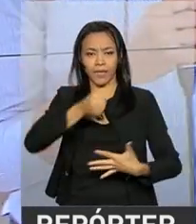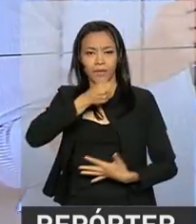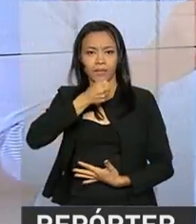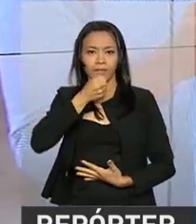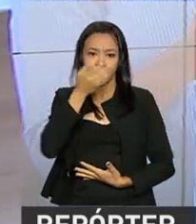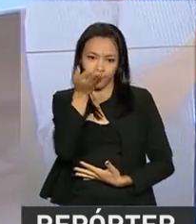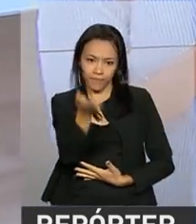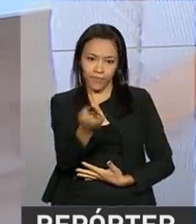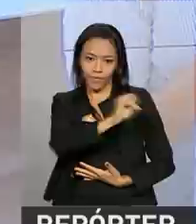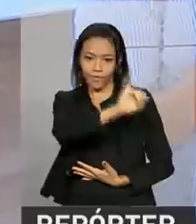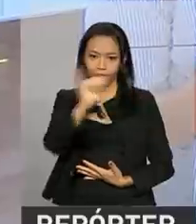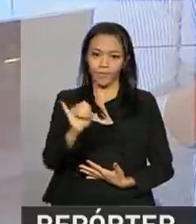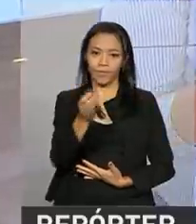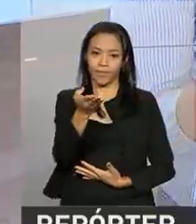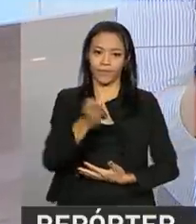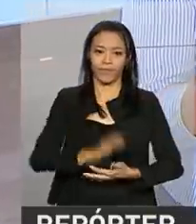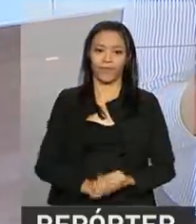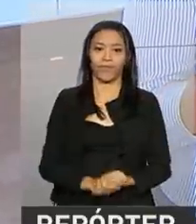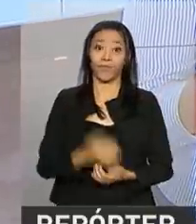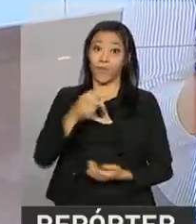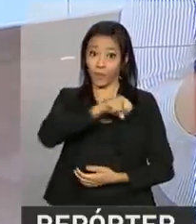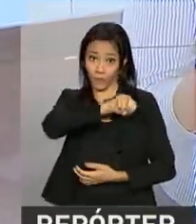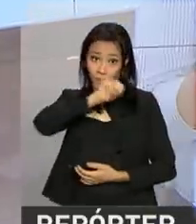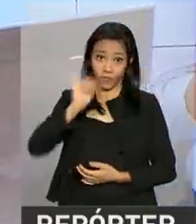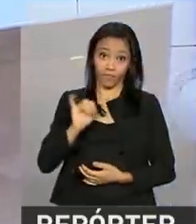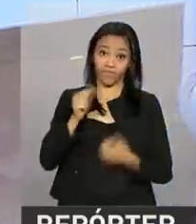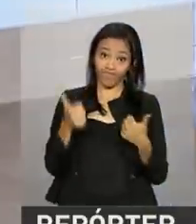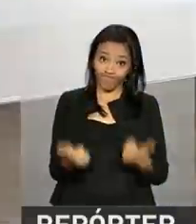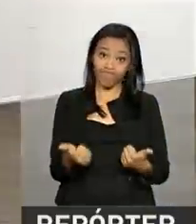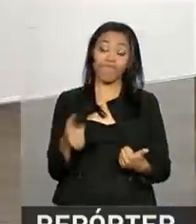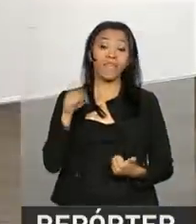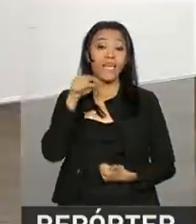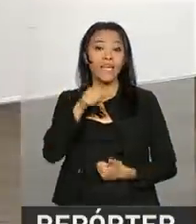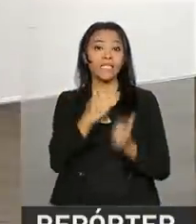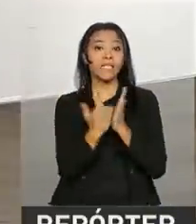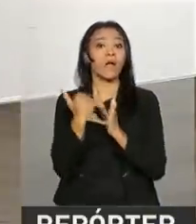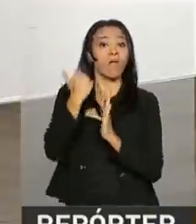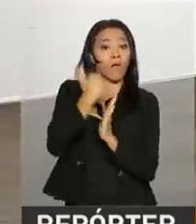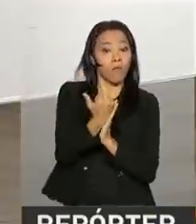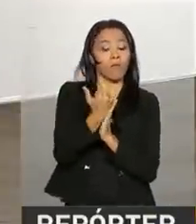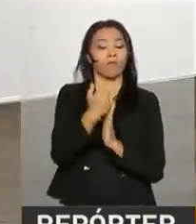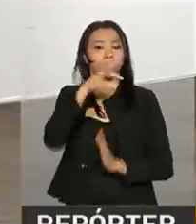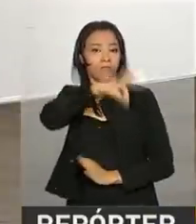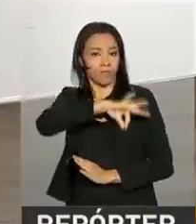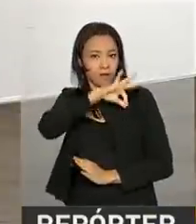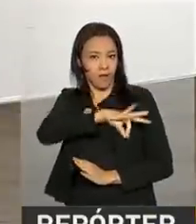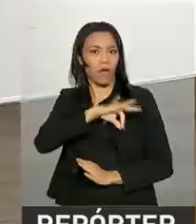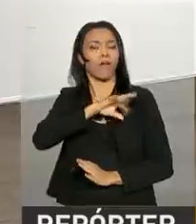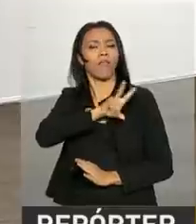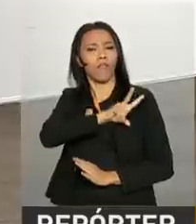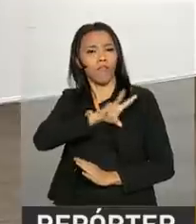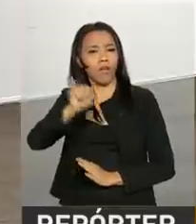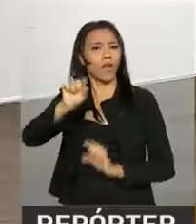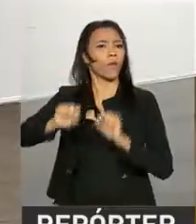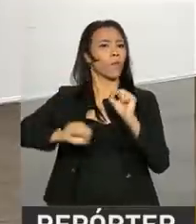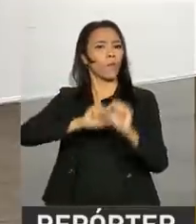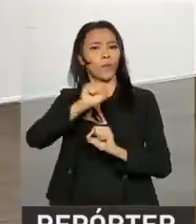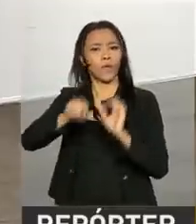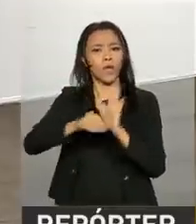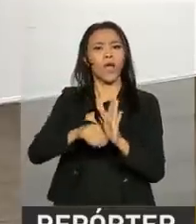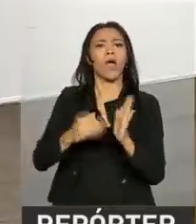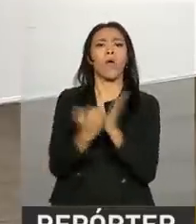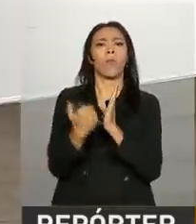sobre esse assunto. Oi, Paola. Oi, Malu. Olha, Malu, esse reajuste no salário mínimo, ele vai proporcionar um aumento